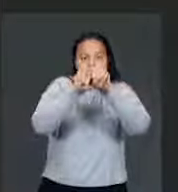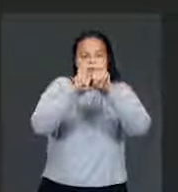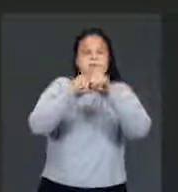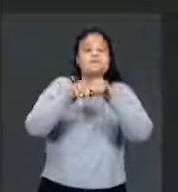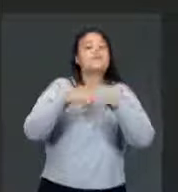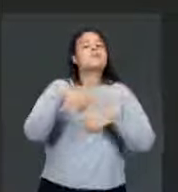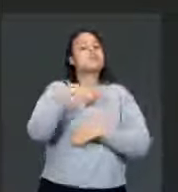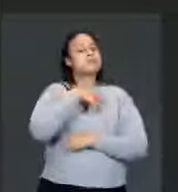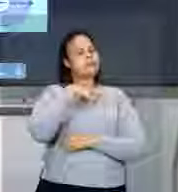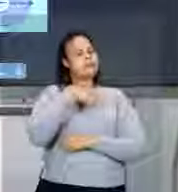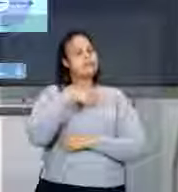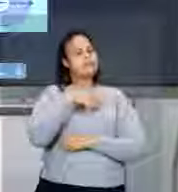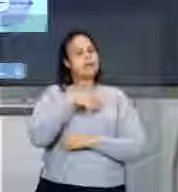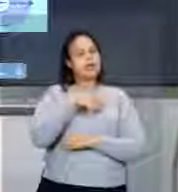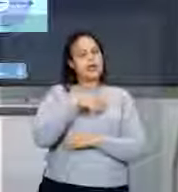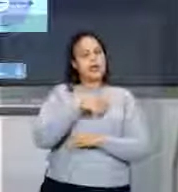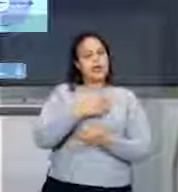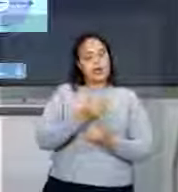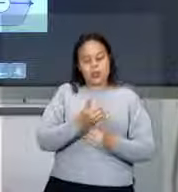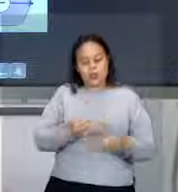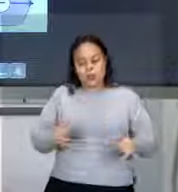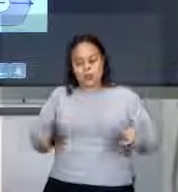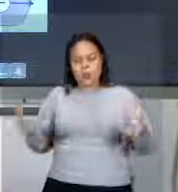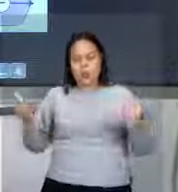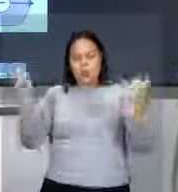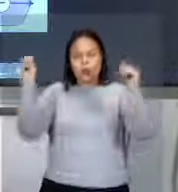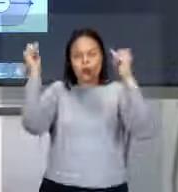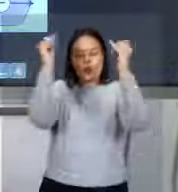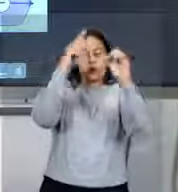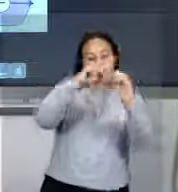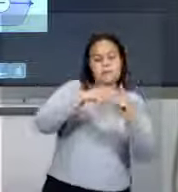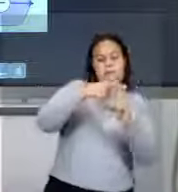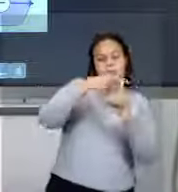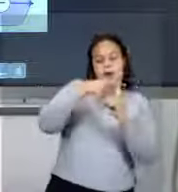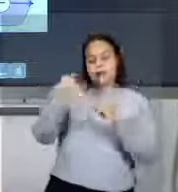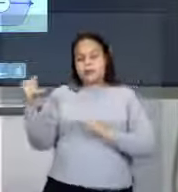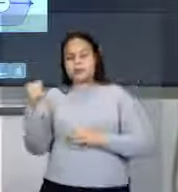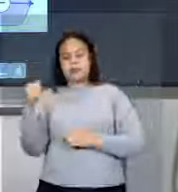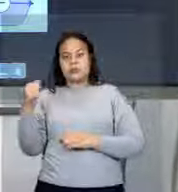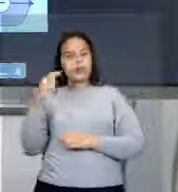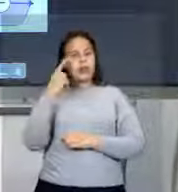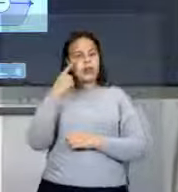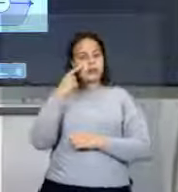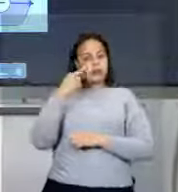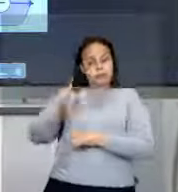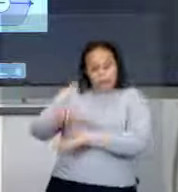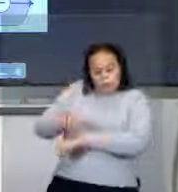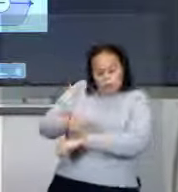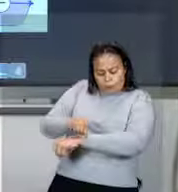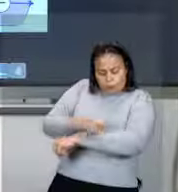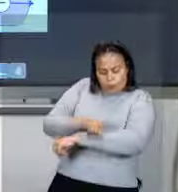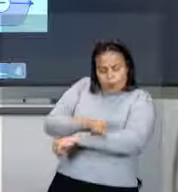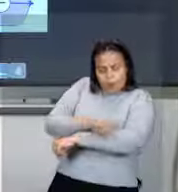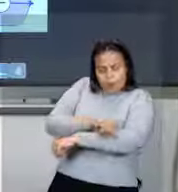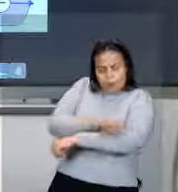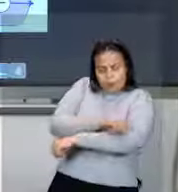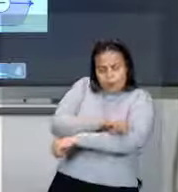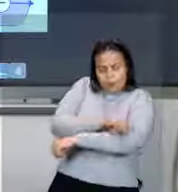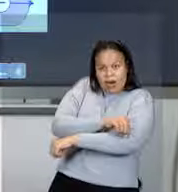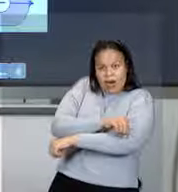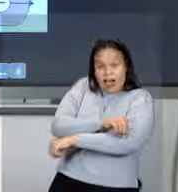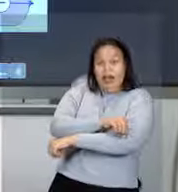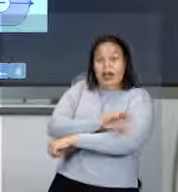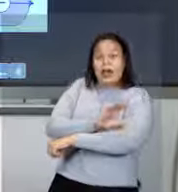Então, temos carga se movimentando. Vamos imaginar que pegamos esse fio condutor e fizemos um